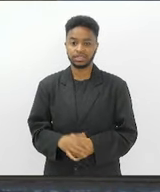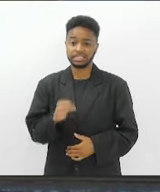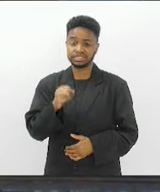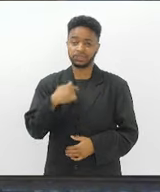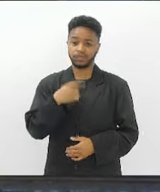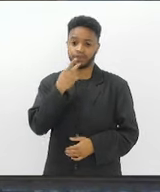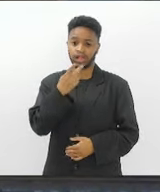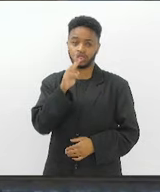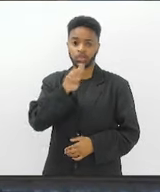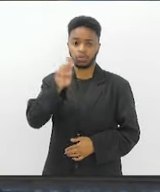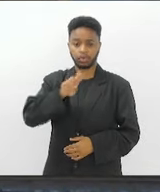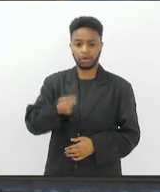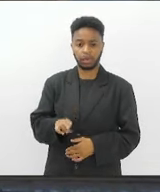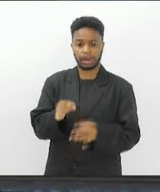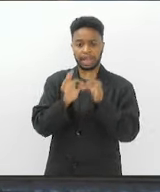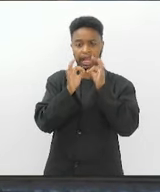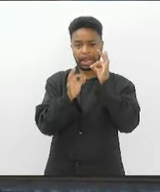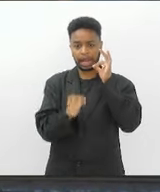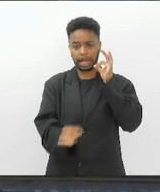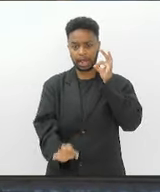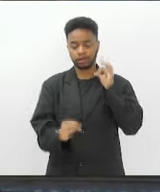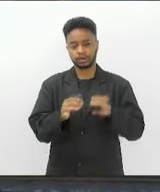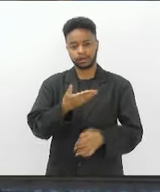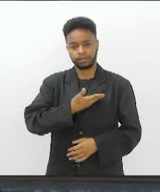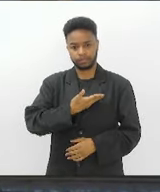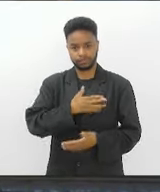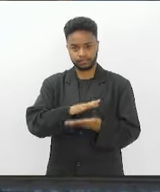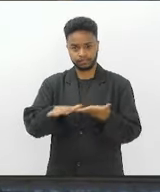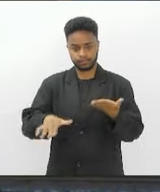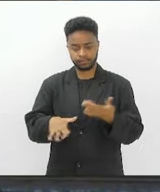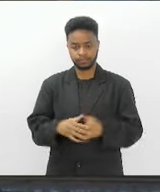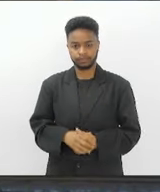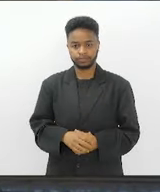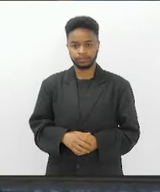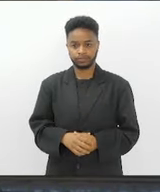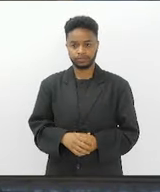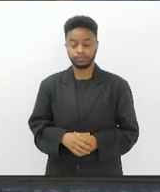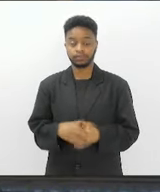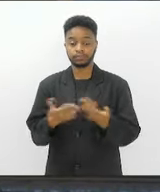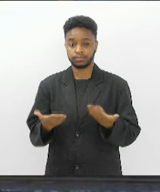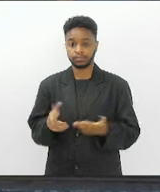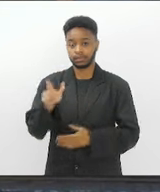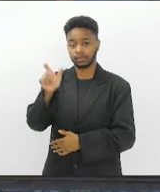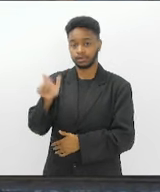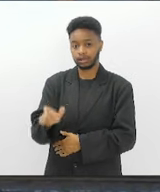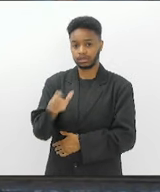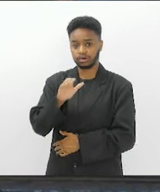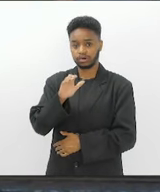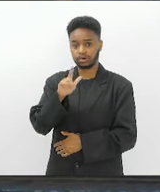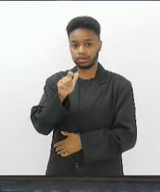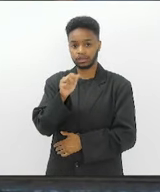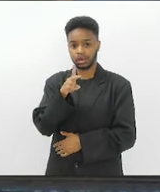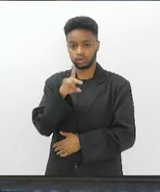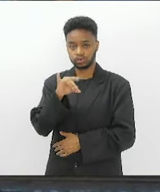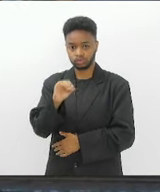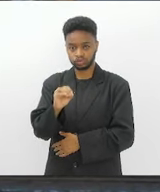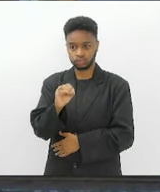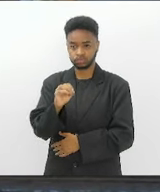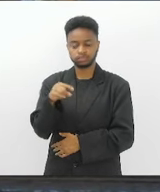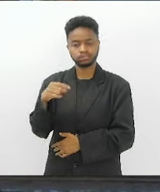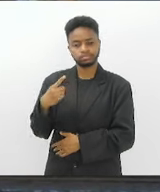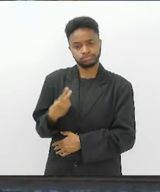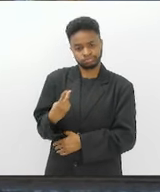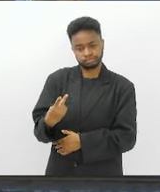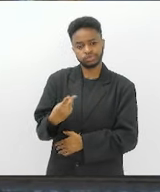ficar só citando amigos. É, Magna Vita, nós já nos conhecemos há